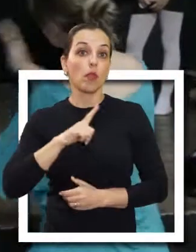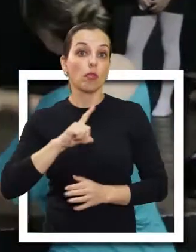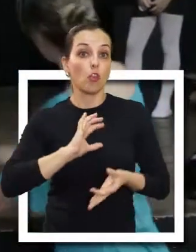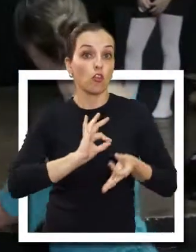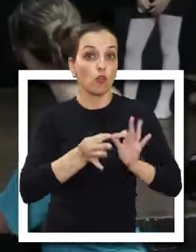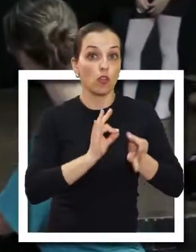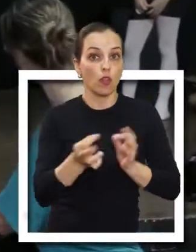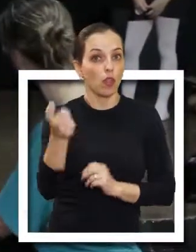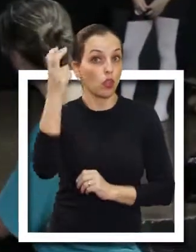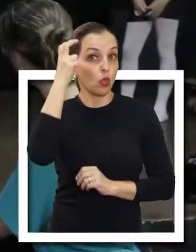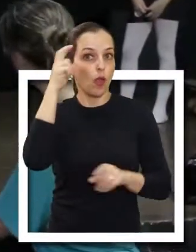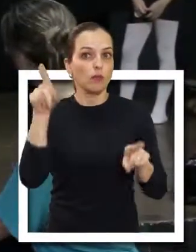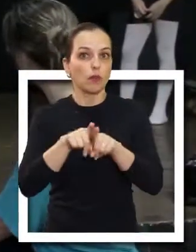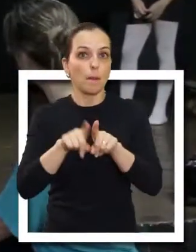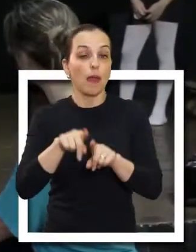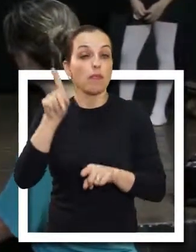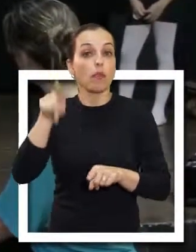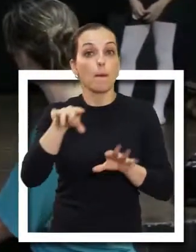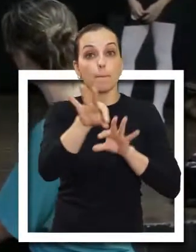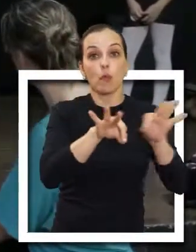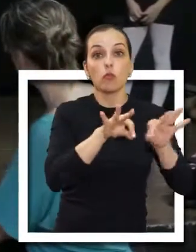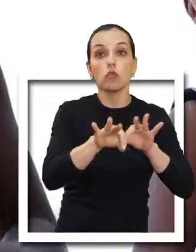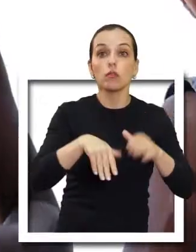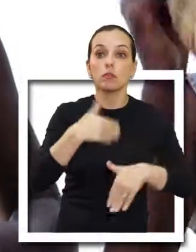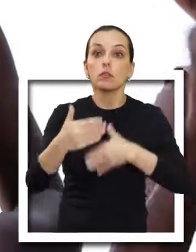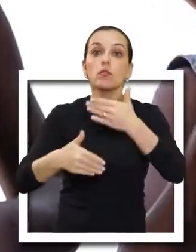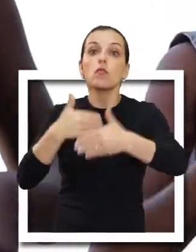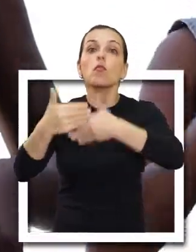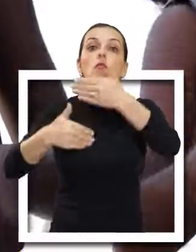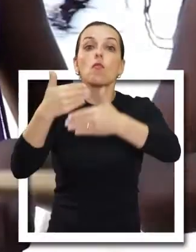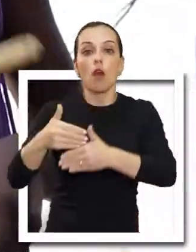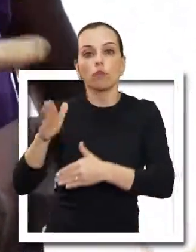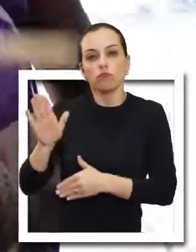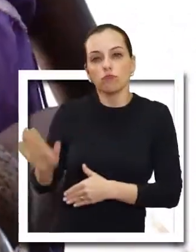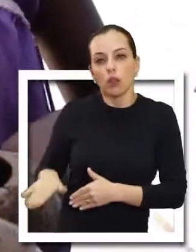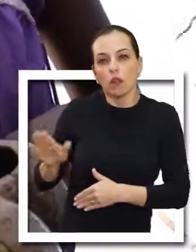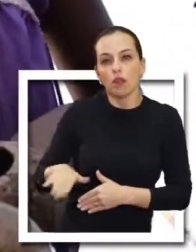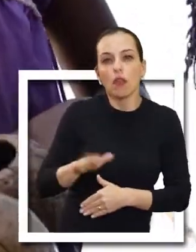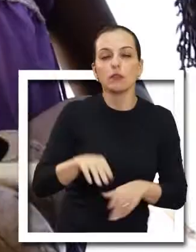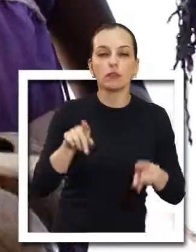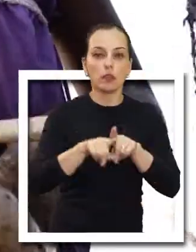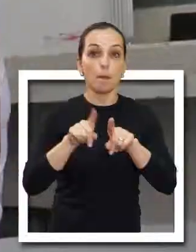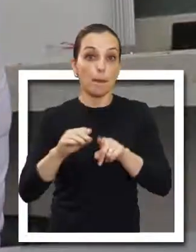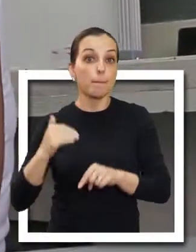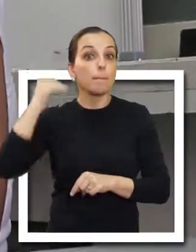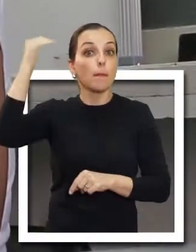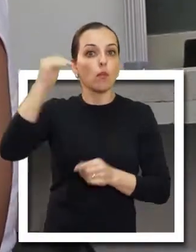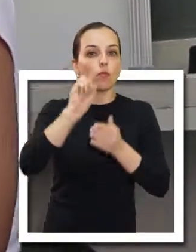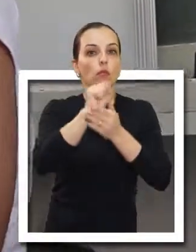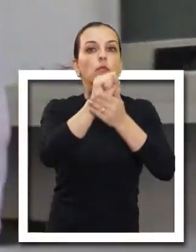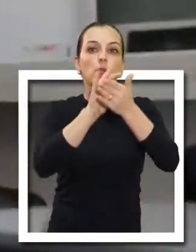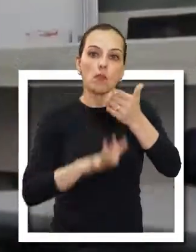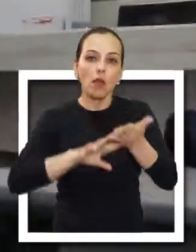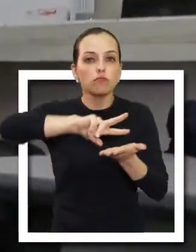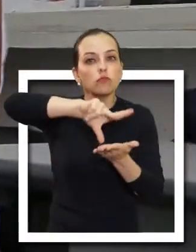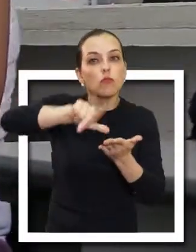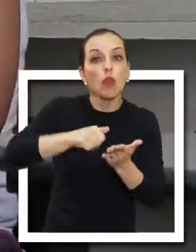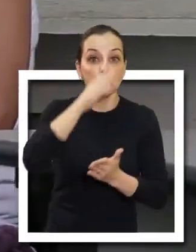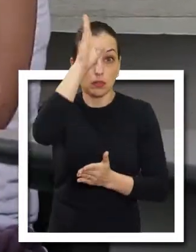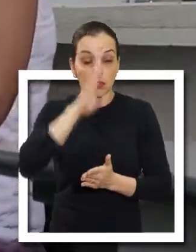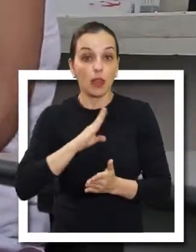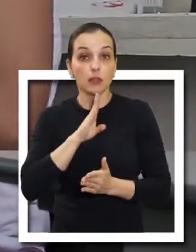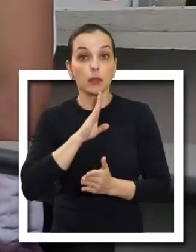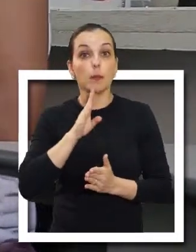Outro destaque são as oficinas culturais, que vêm escrevendo um futuro promissor para crianças e adultos por meio da promoção de